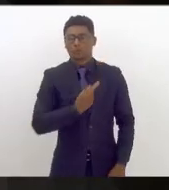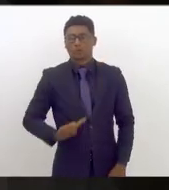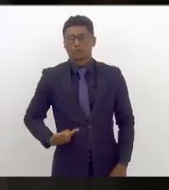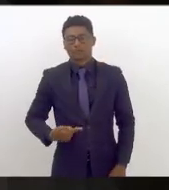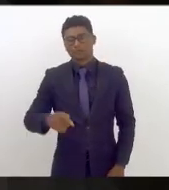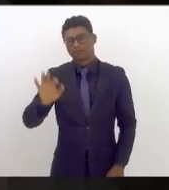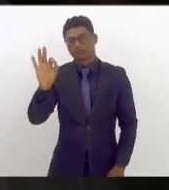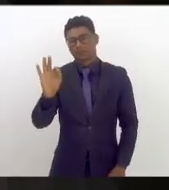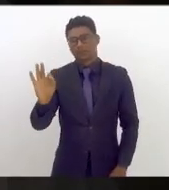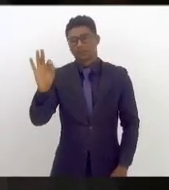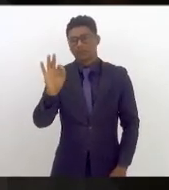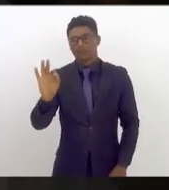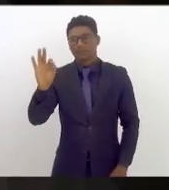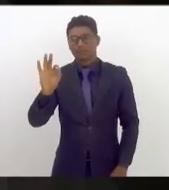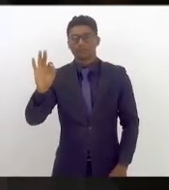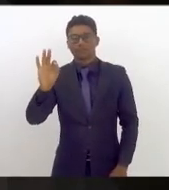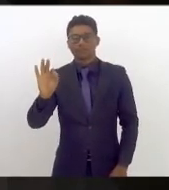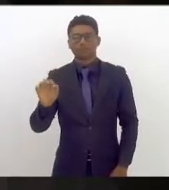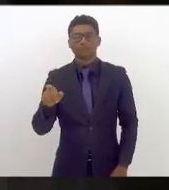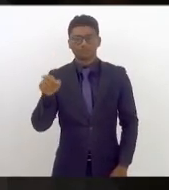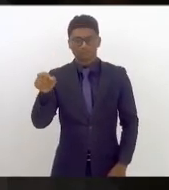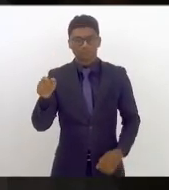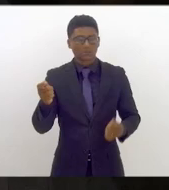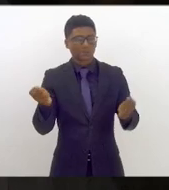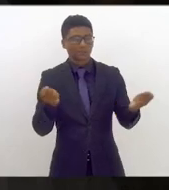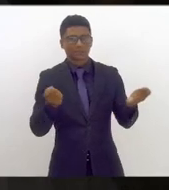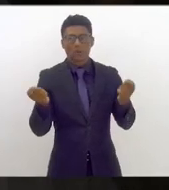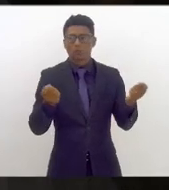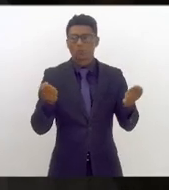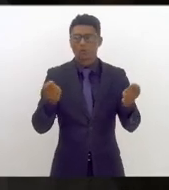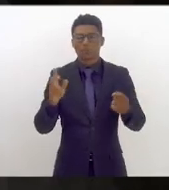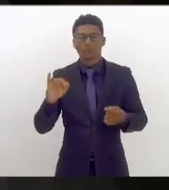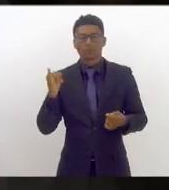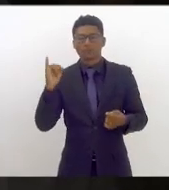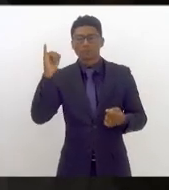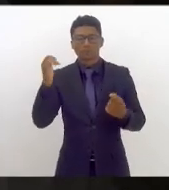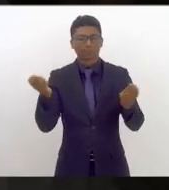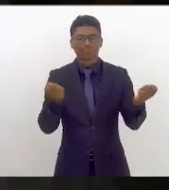perde o controle da inflação,